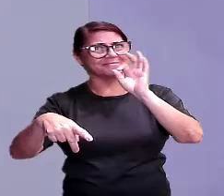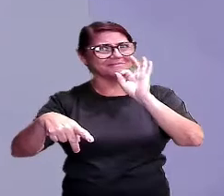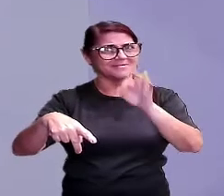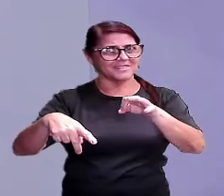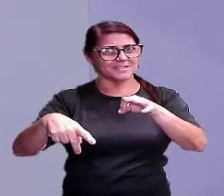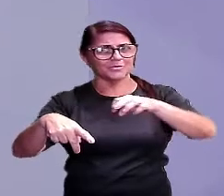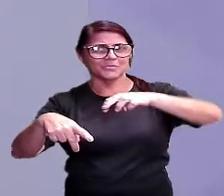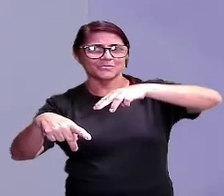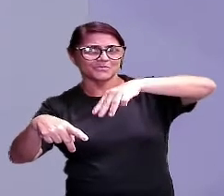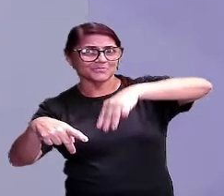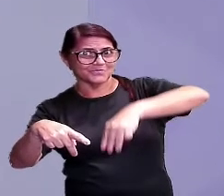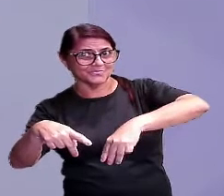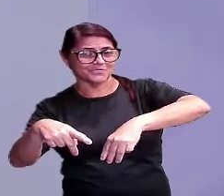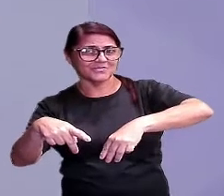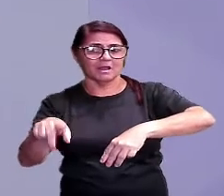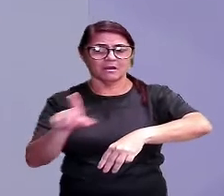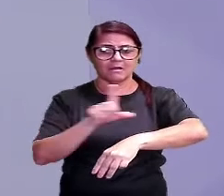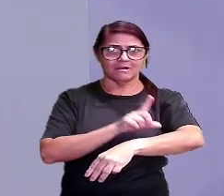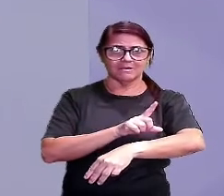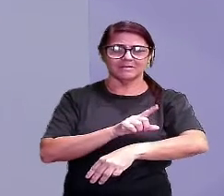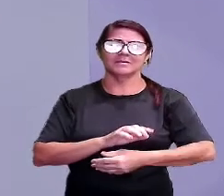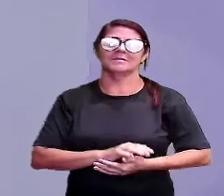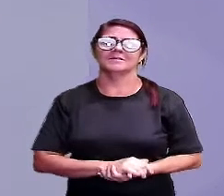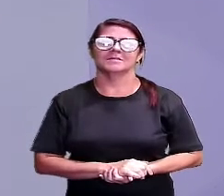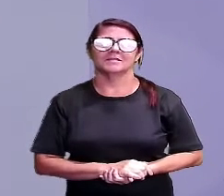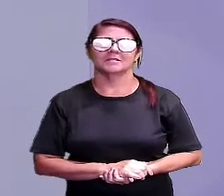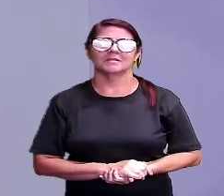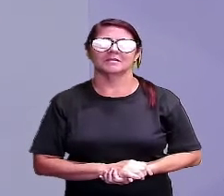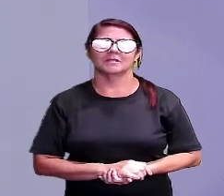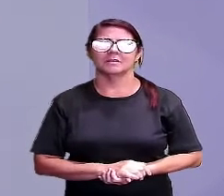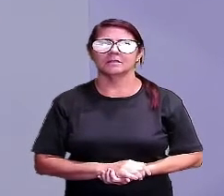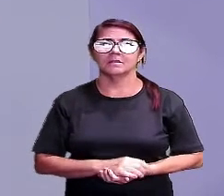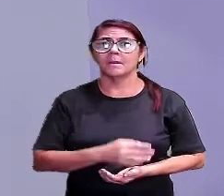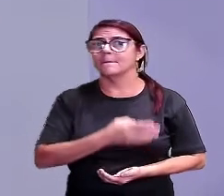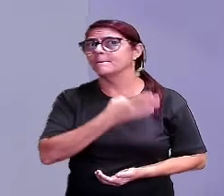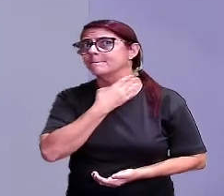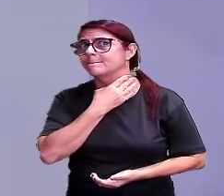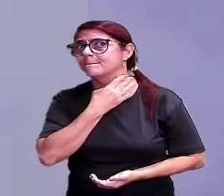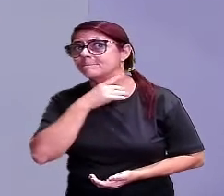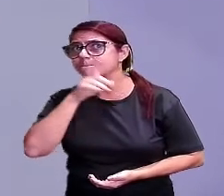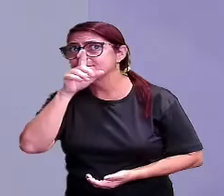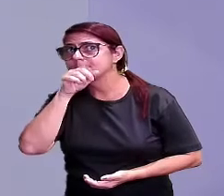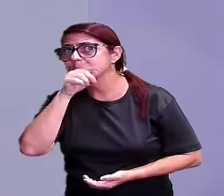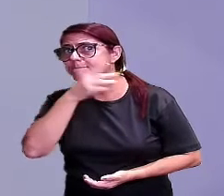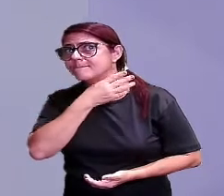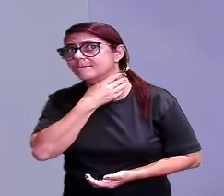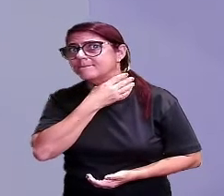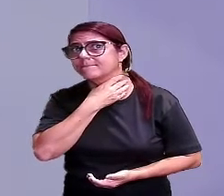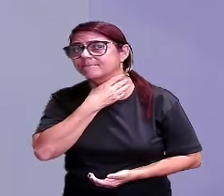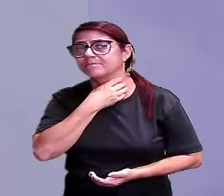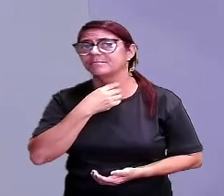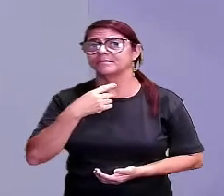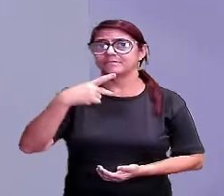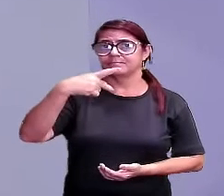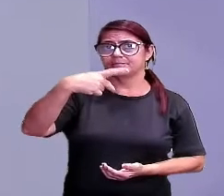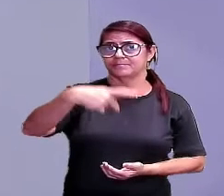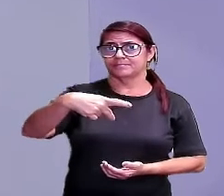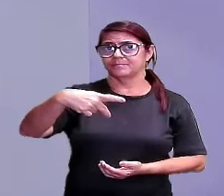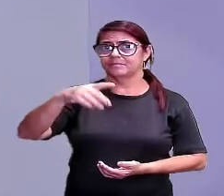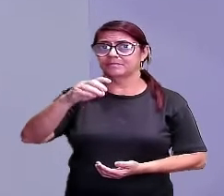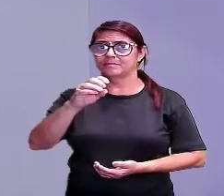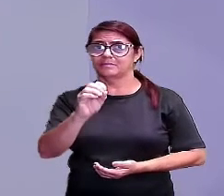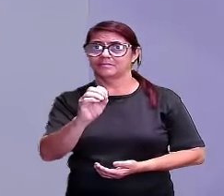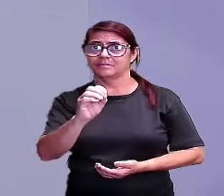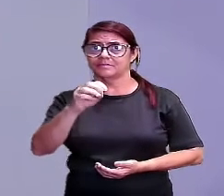M. Temos também aqui na palavra pombos. Pombos, porque tem um B